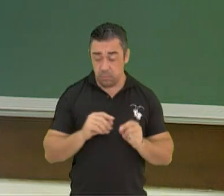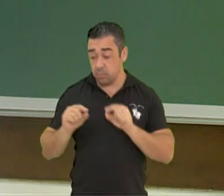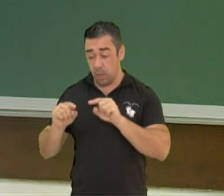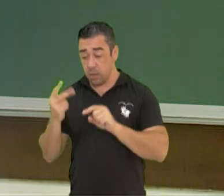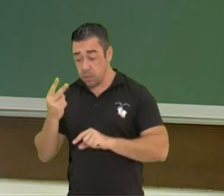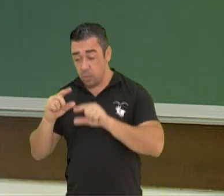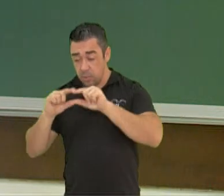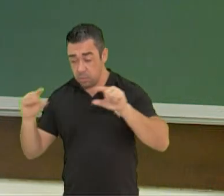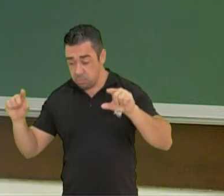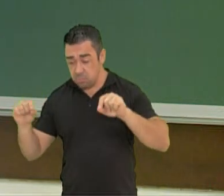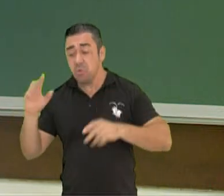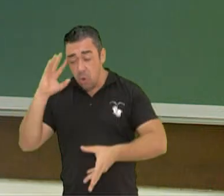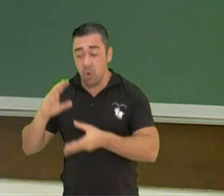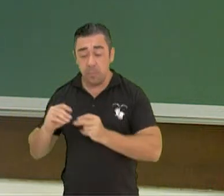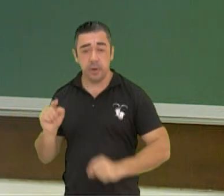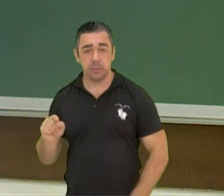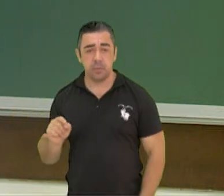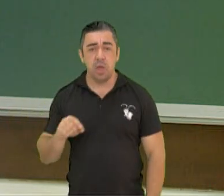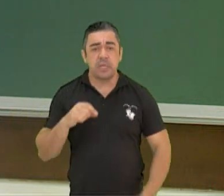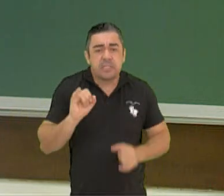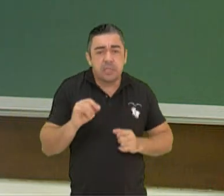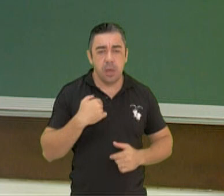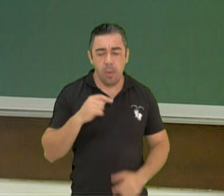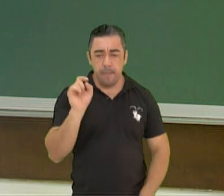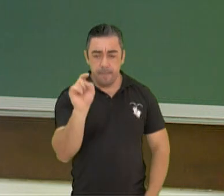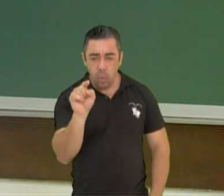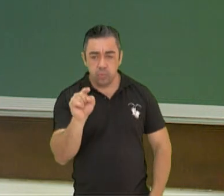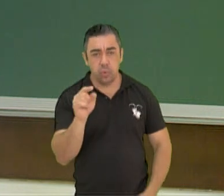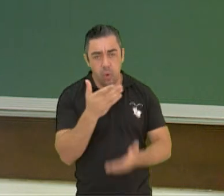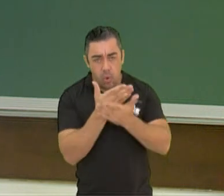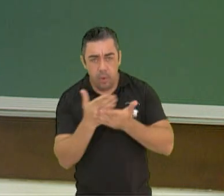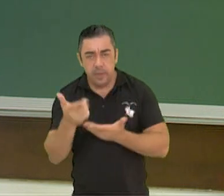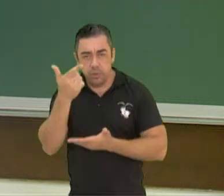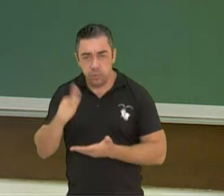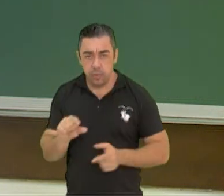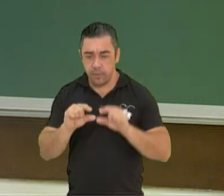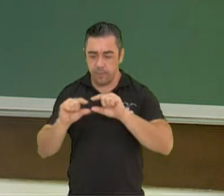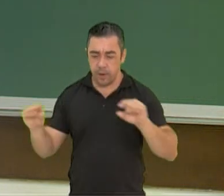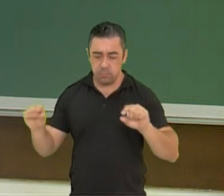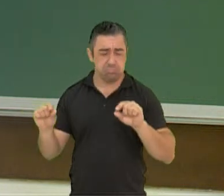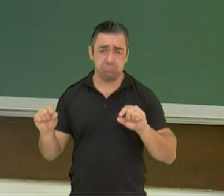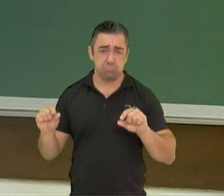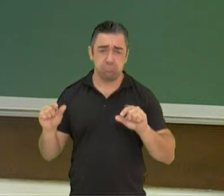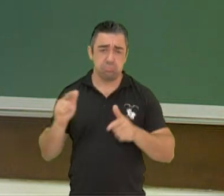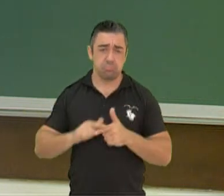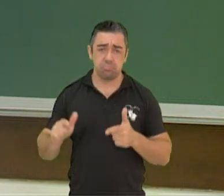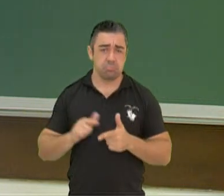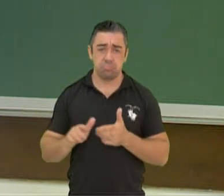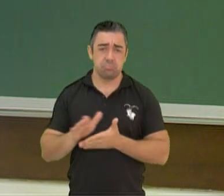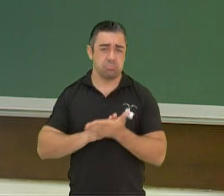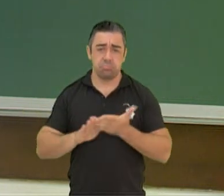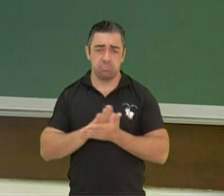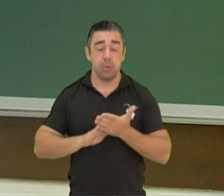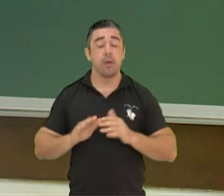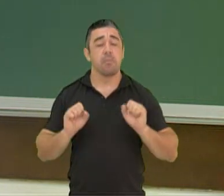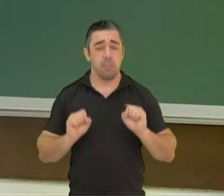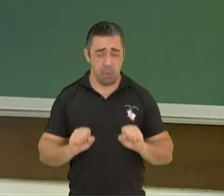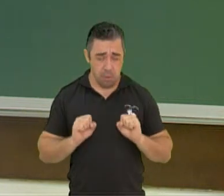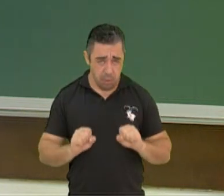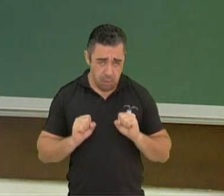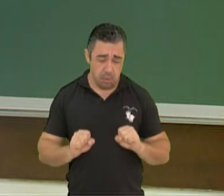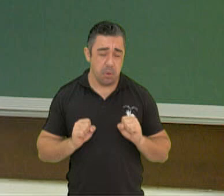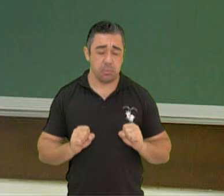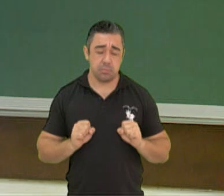oração. Se eu quisesse dar um ponto ali e começar novamente a frase, sem dúvida nenhuma, poderia fazê-la